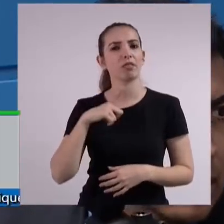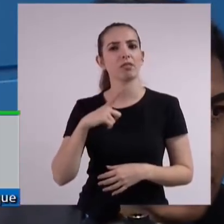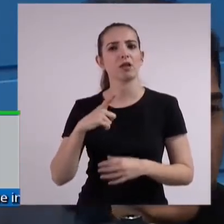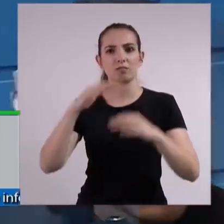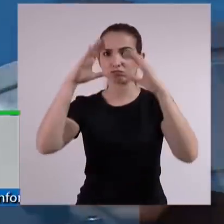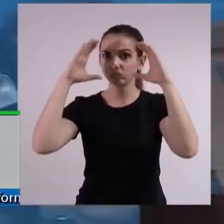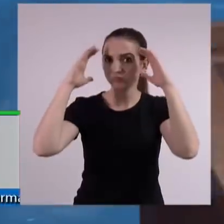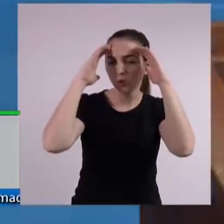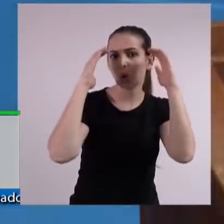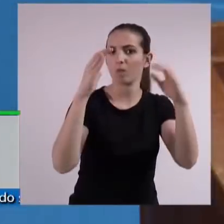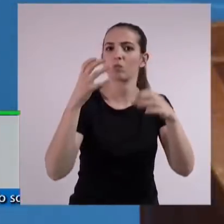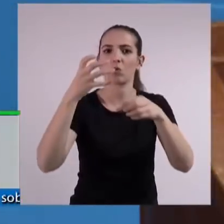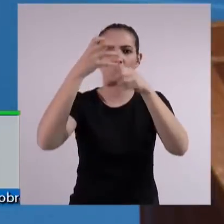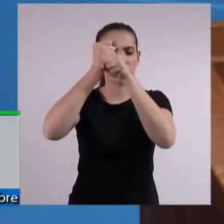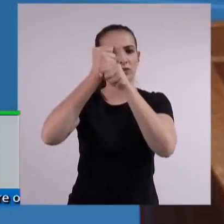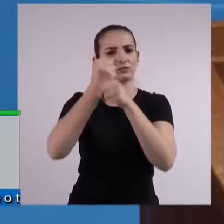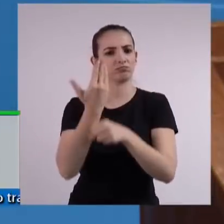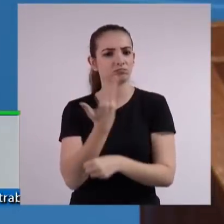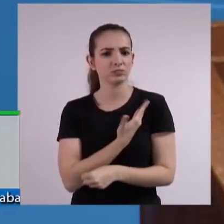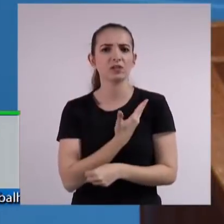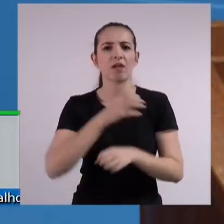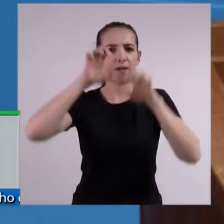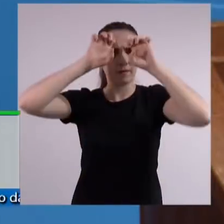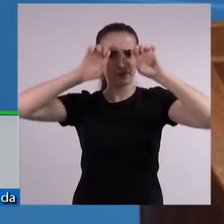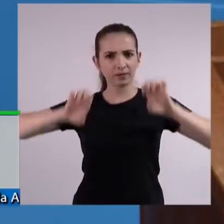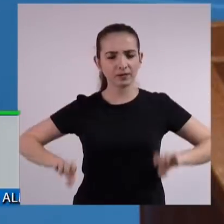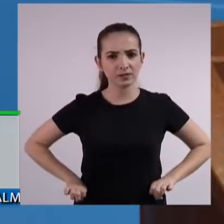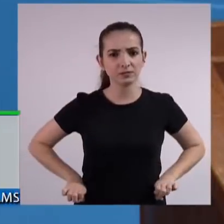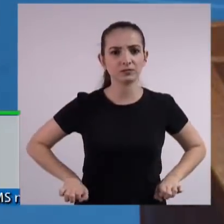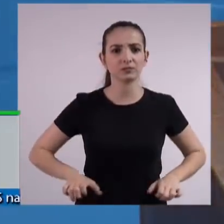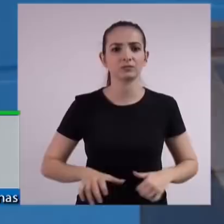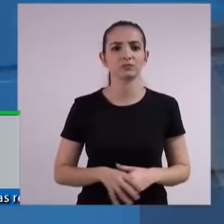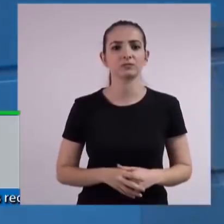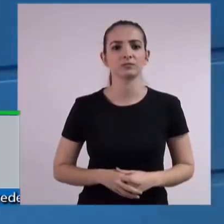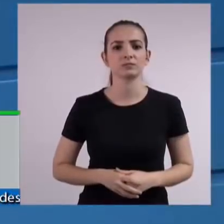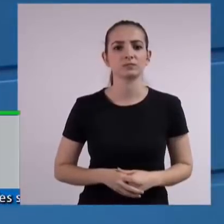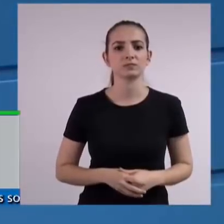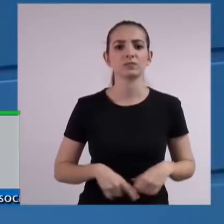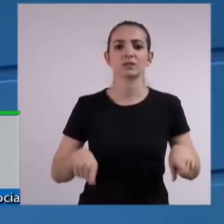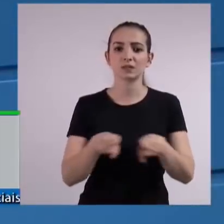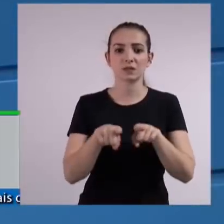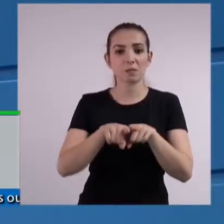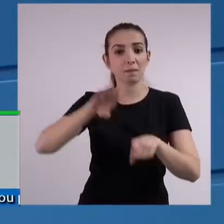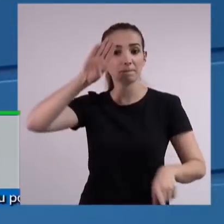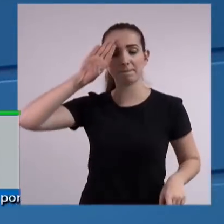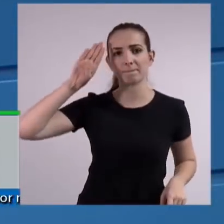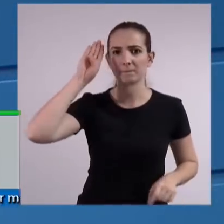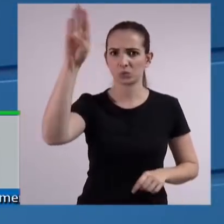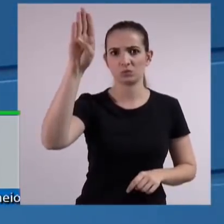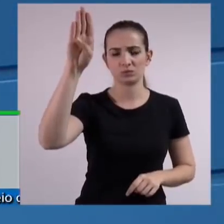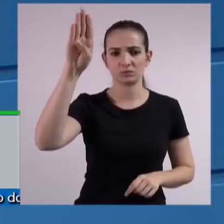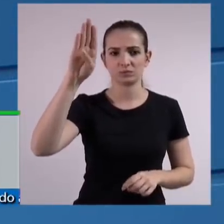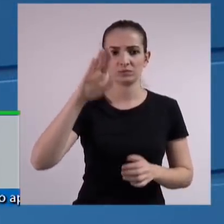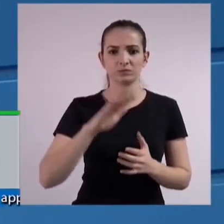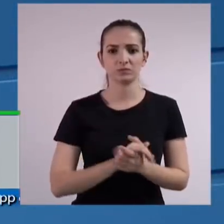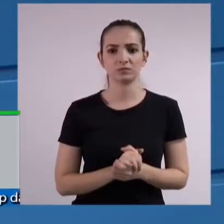lealdade, do companheirismo, da ética e, acima de tudo,